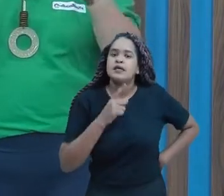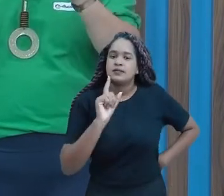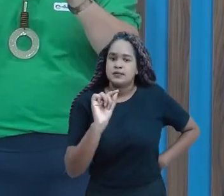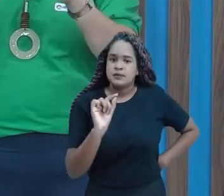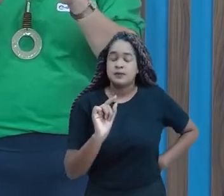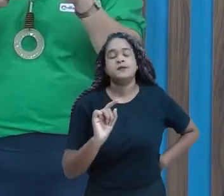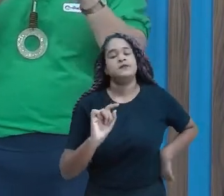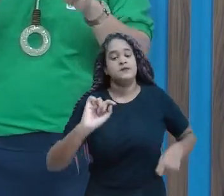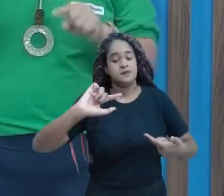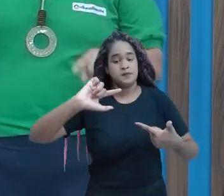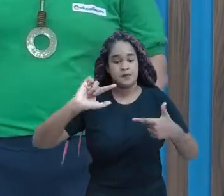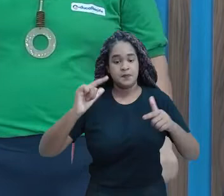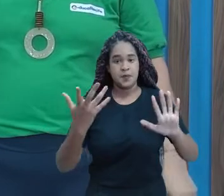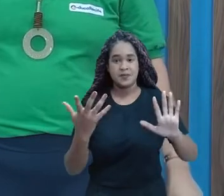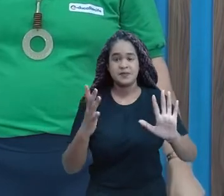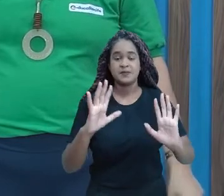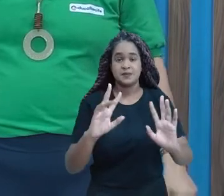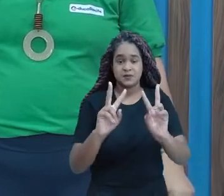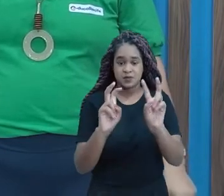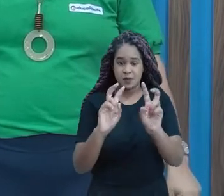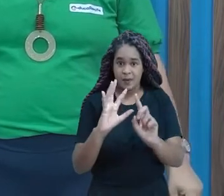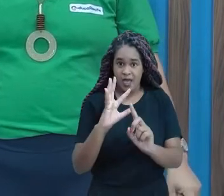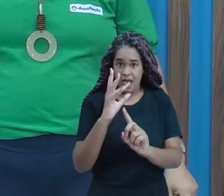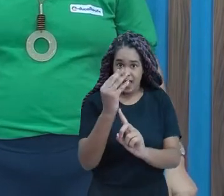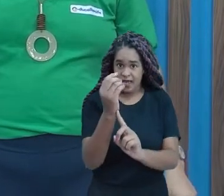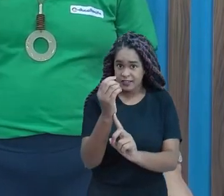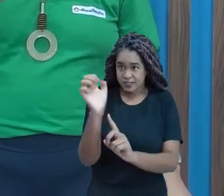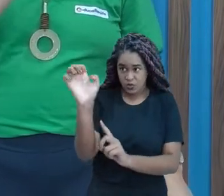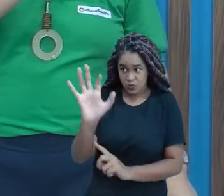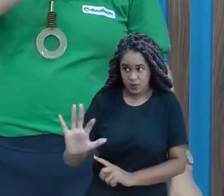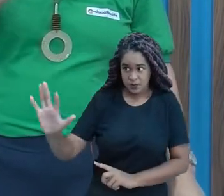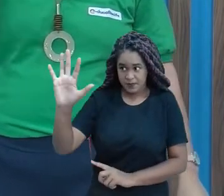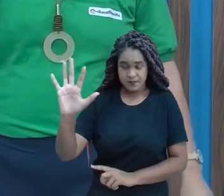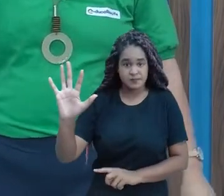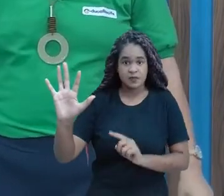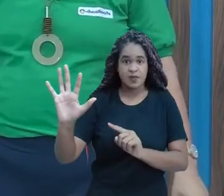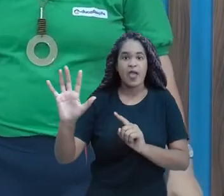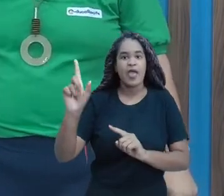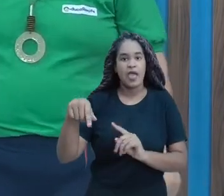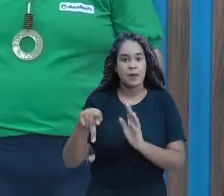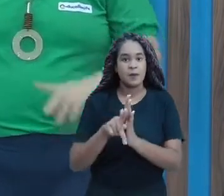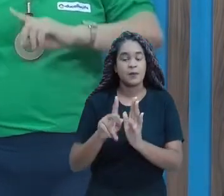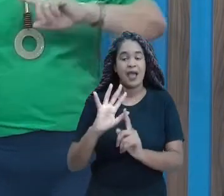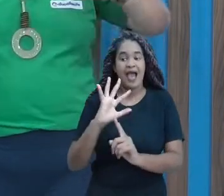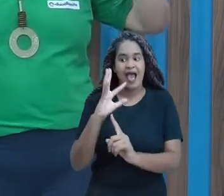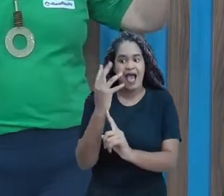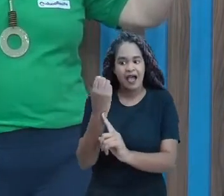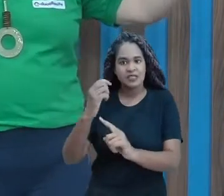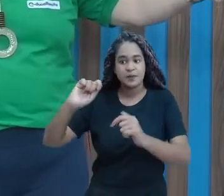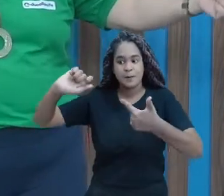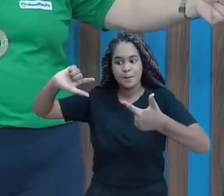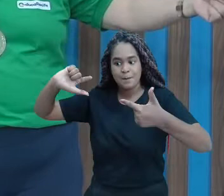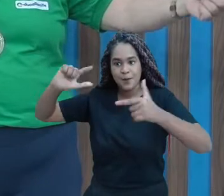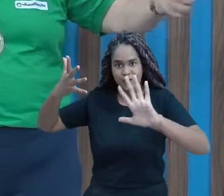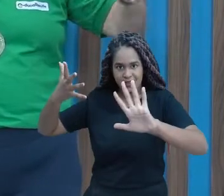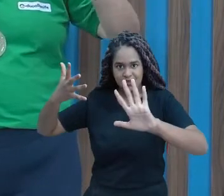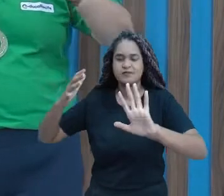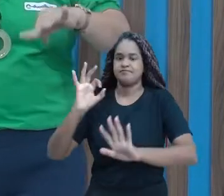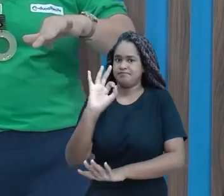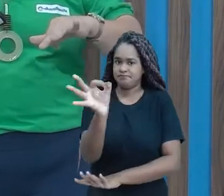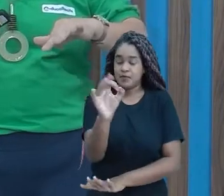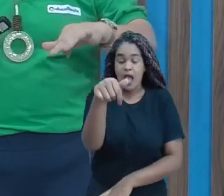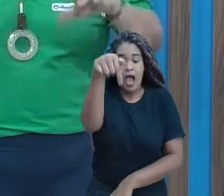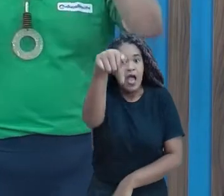de modernismo, quando a gente se refere à arte europeia, tá? Você fala arte moderna. Quando você fala da arte moderna